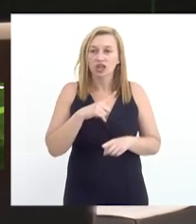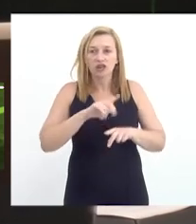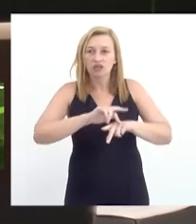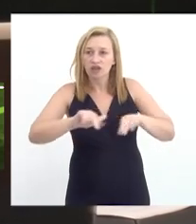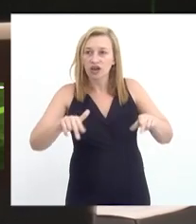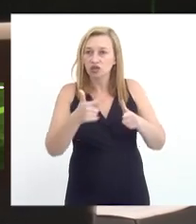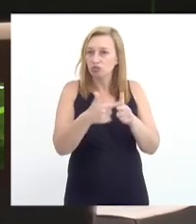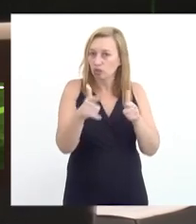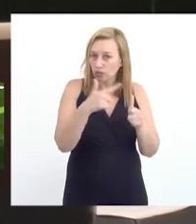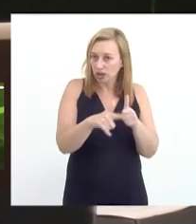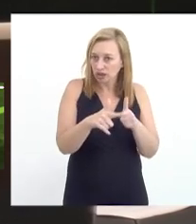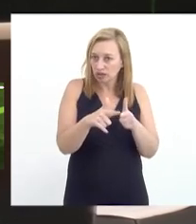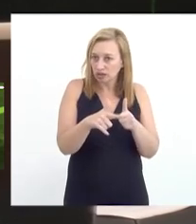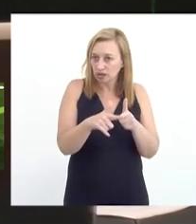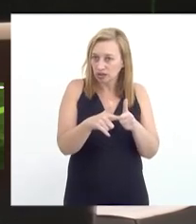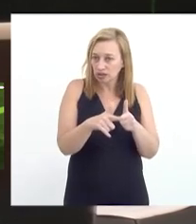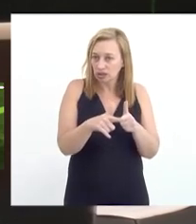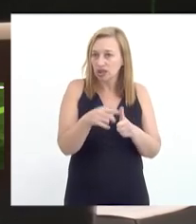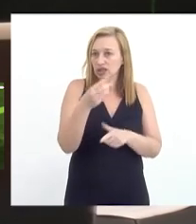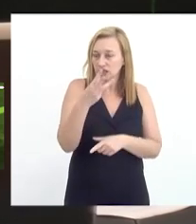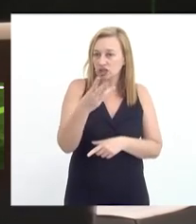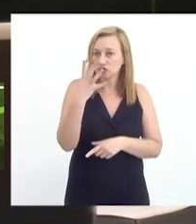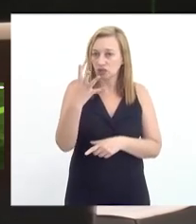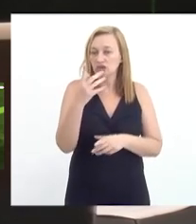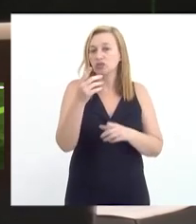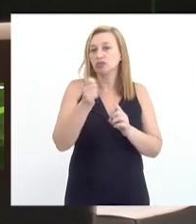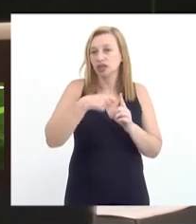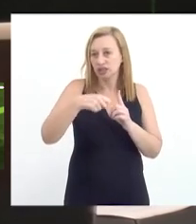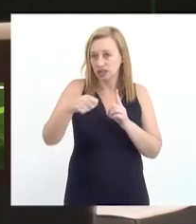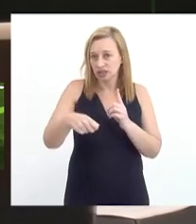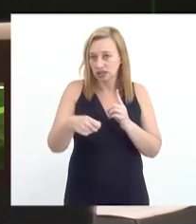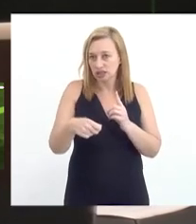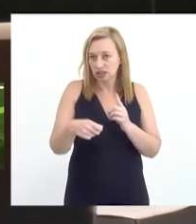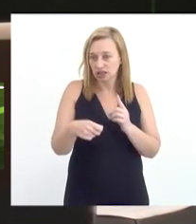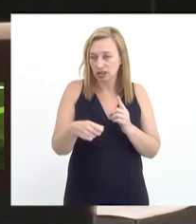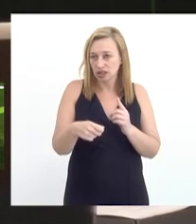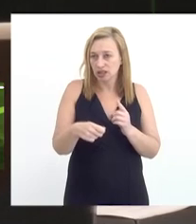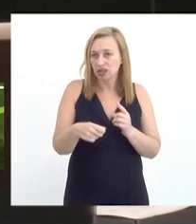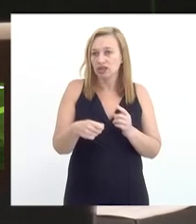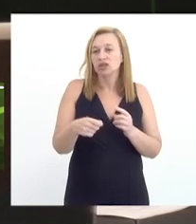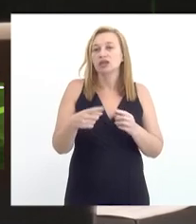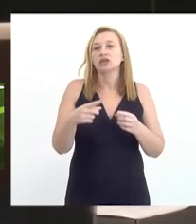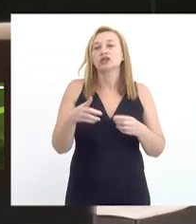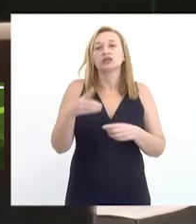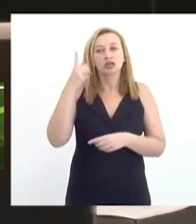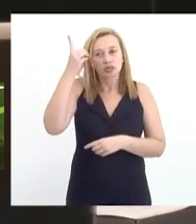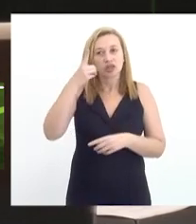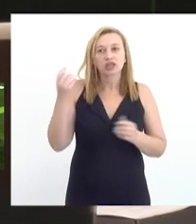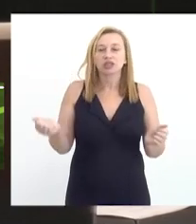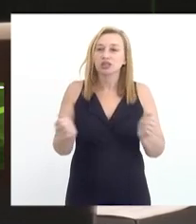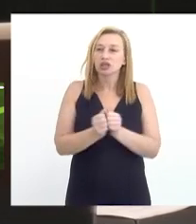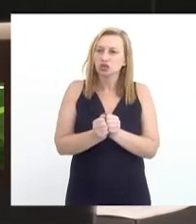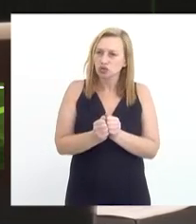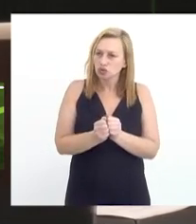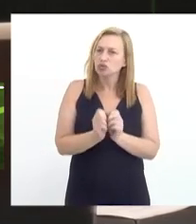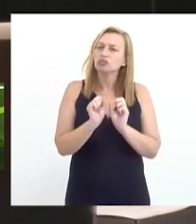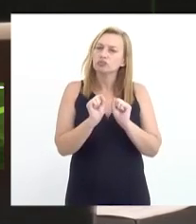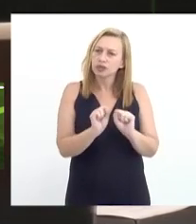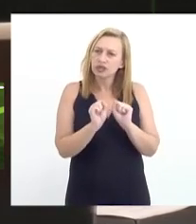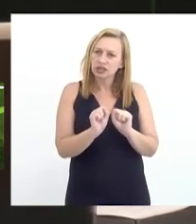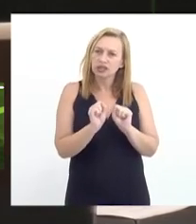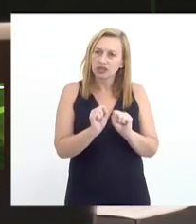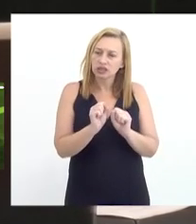problemas Se passaram Três, quatro meses E quem O parlamentar Quiser participar A gente precisa